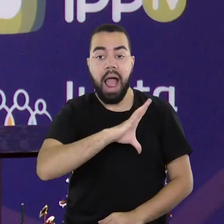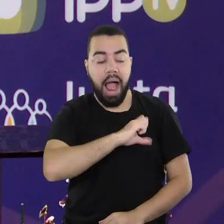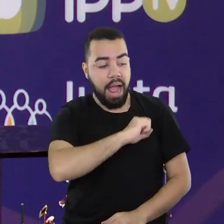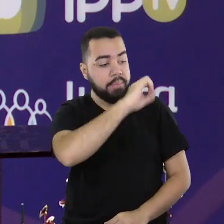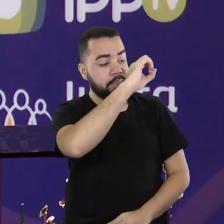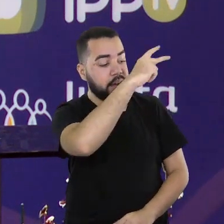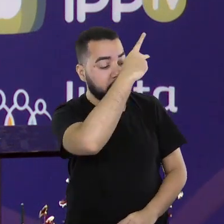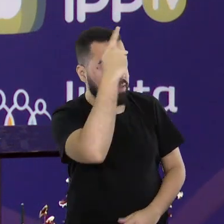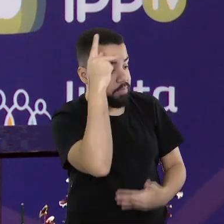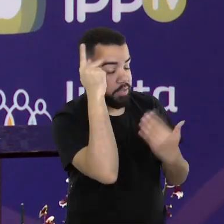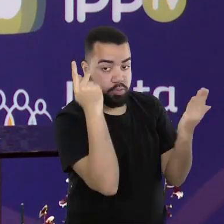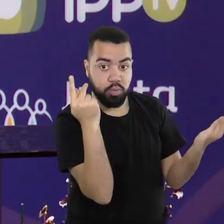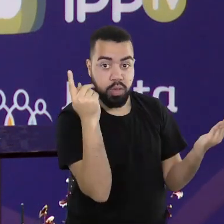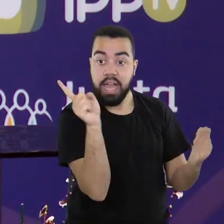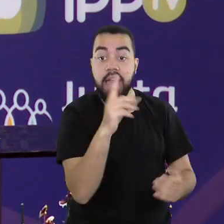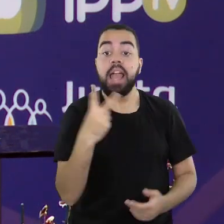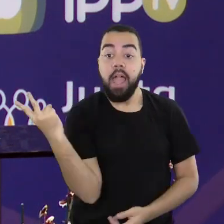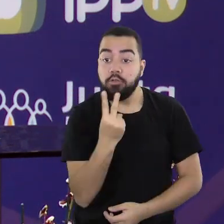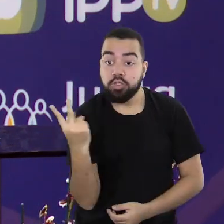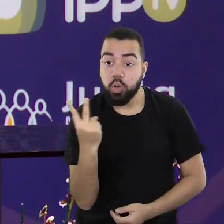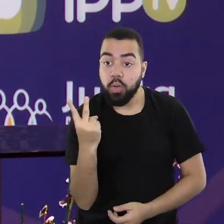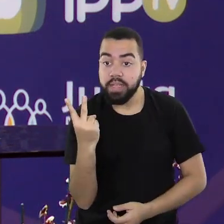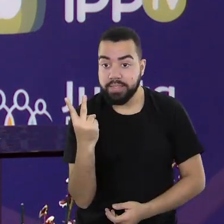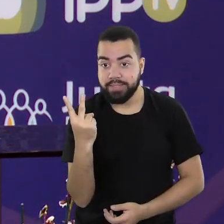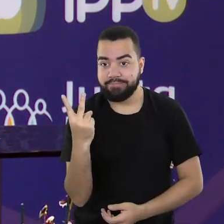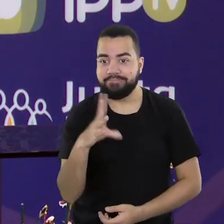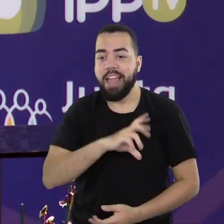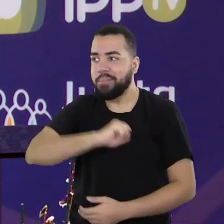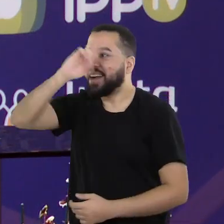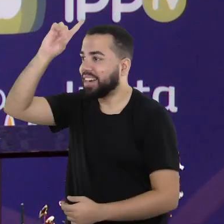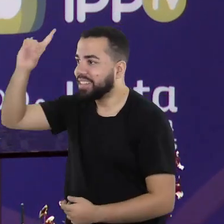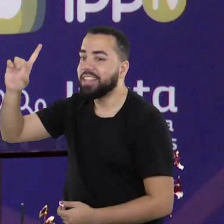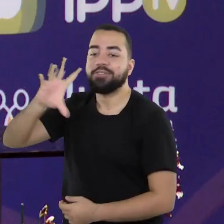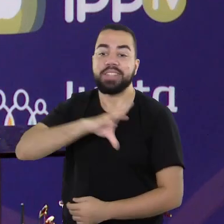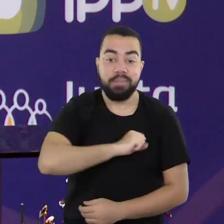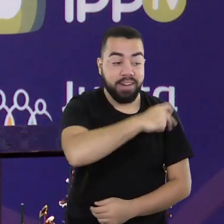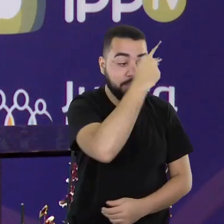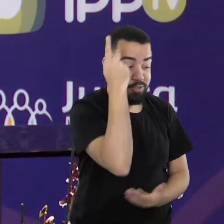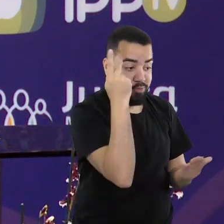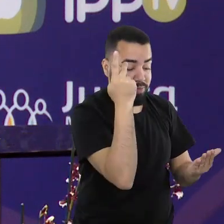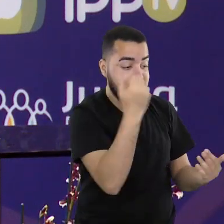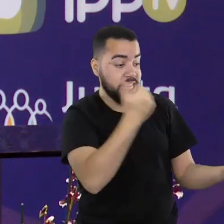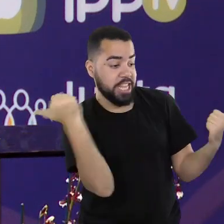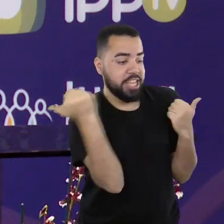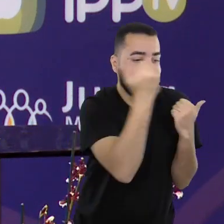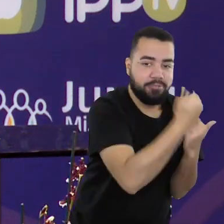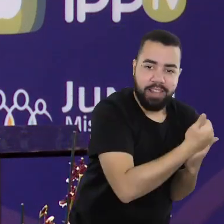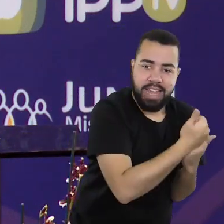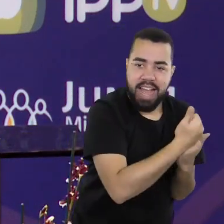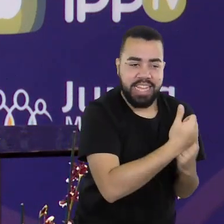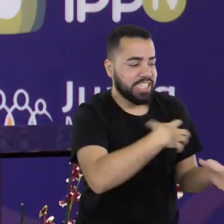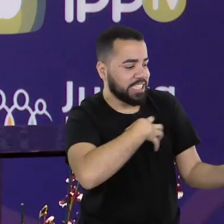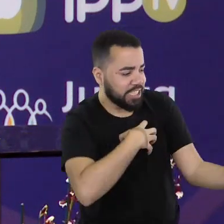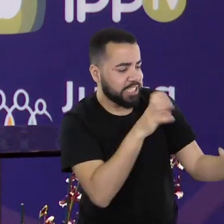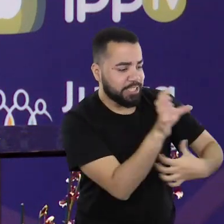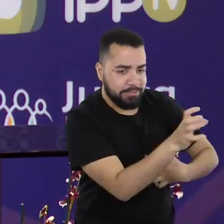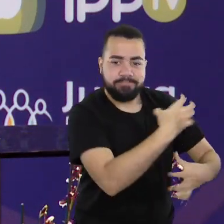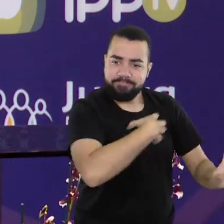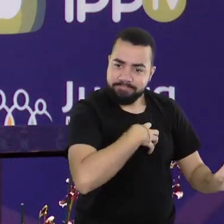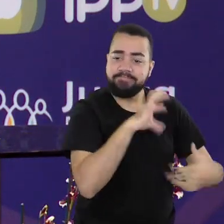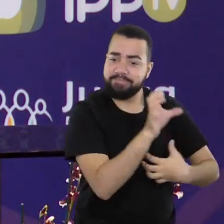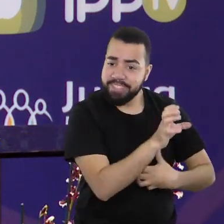Ou seja, aquele que se coloca no lugar do outro para ser amado. E é tão interessante, meus amados